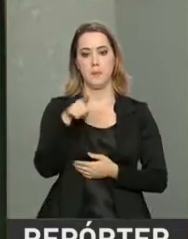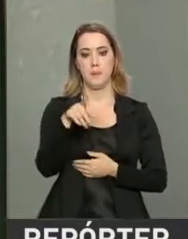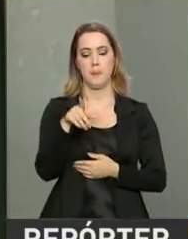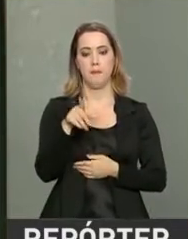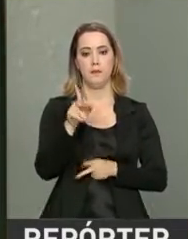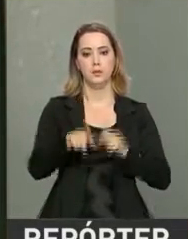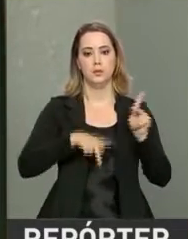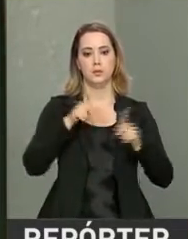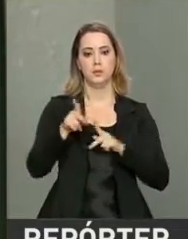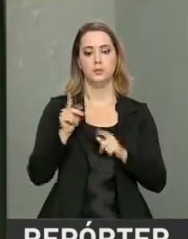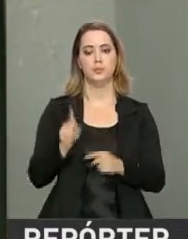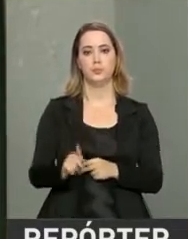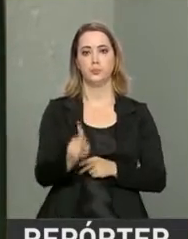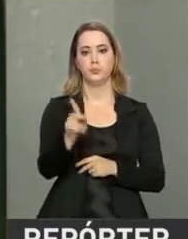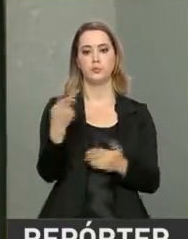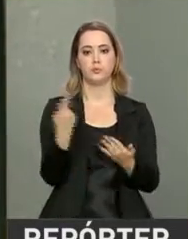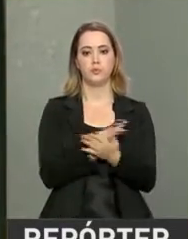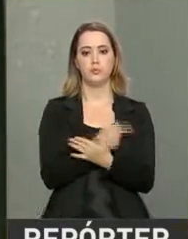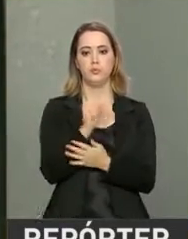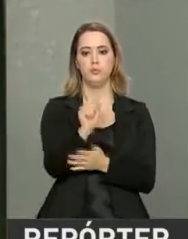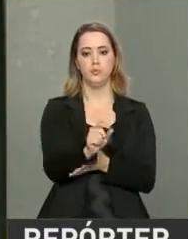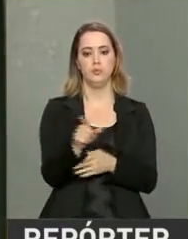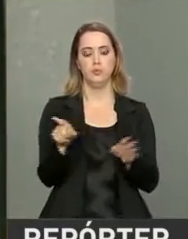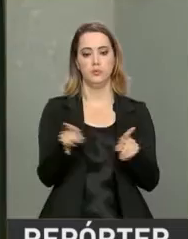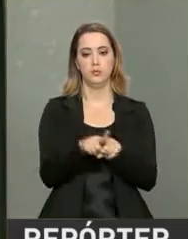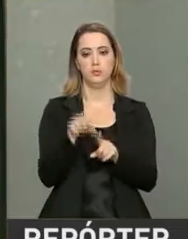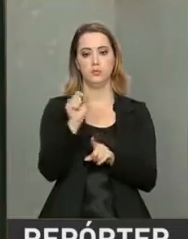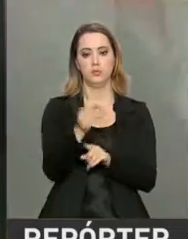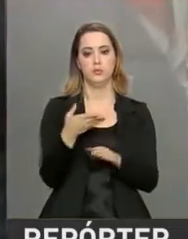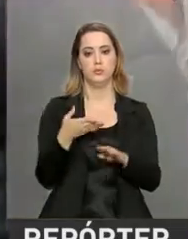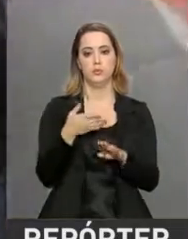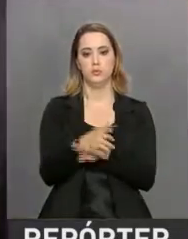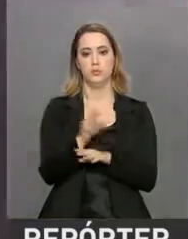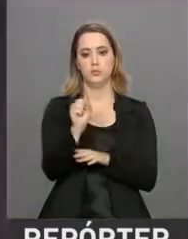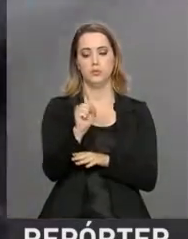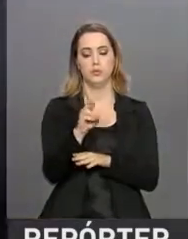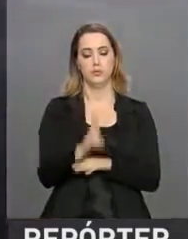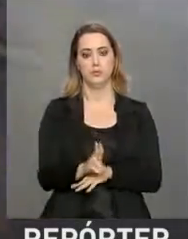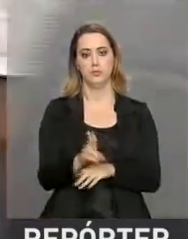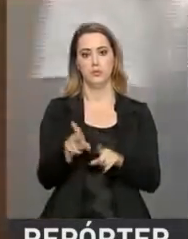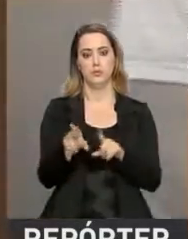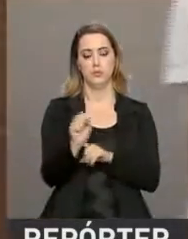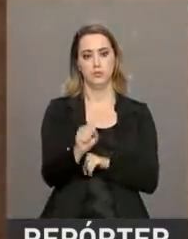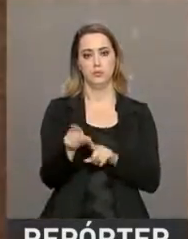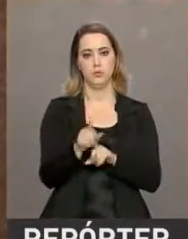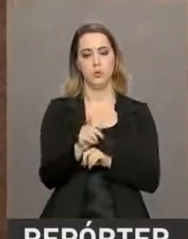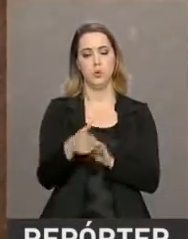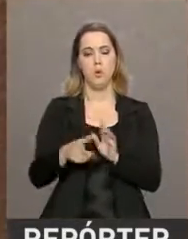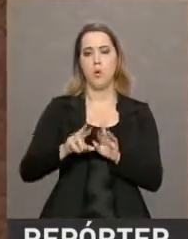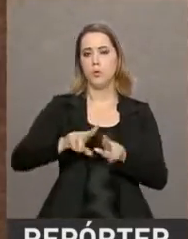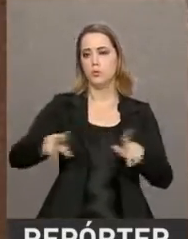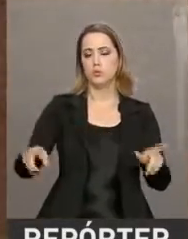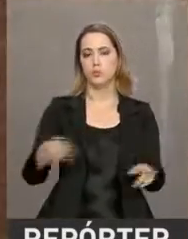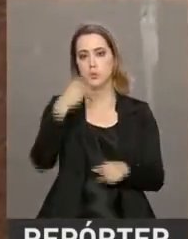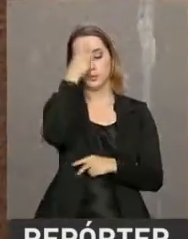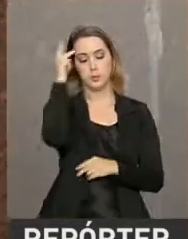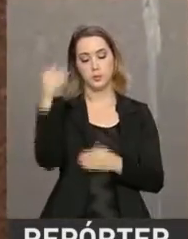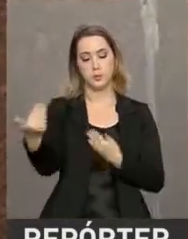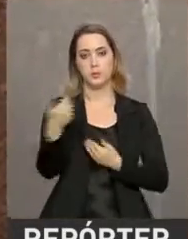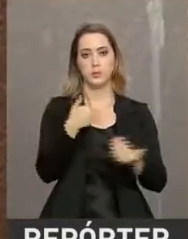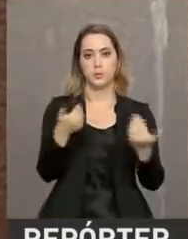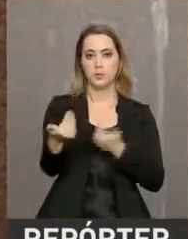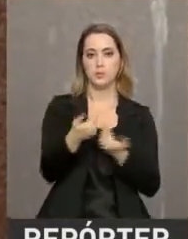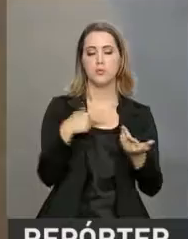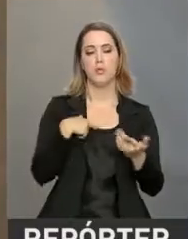E o consultório na rua, na verdade, é a forma da gente inserir eles no SUS. Muitos eles vêm por demanda espontânea, porque eles também passam